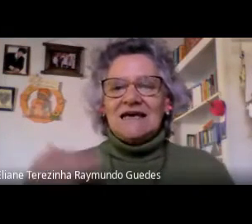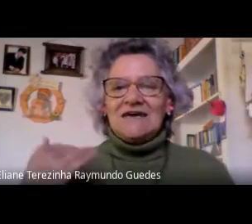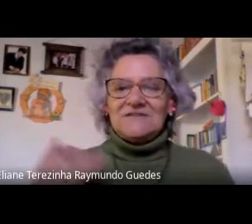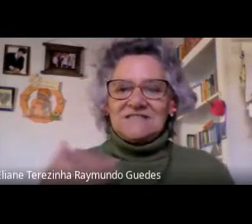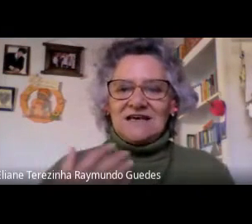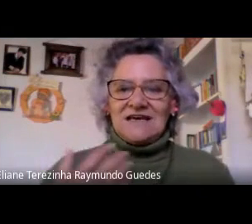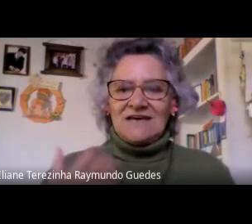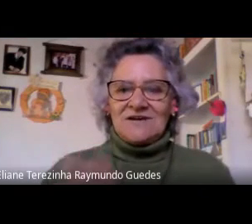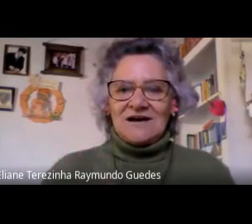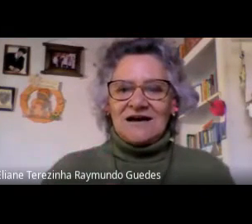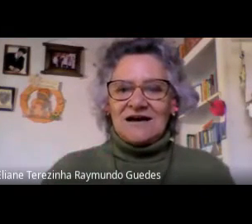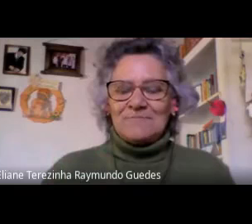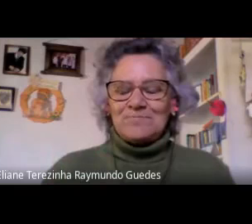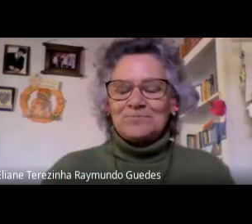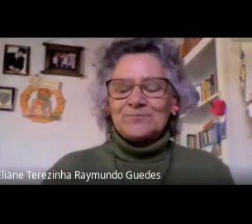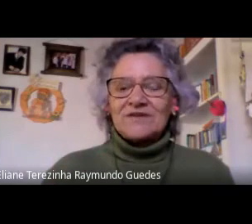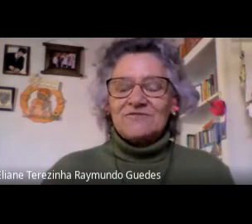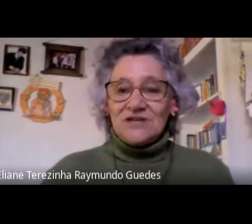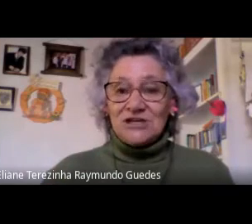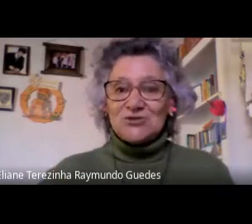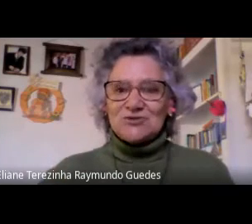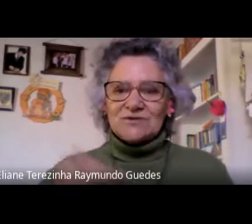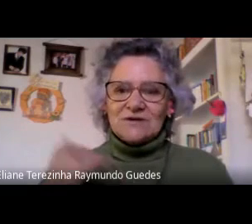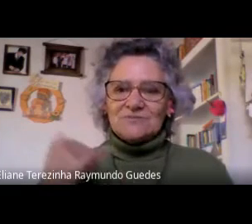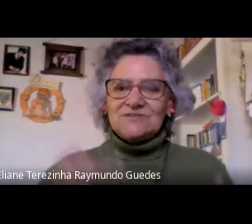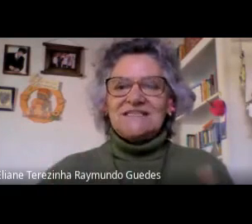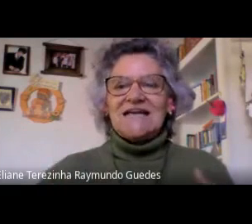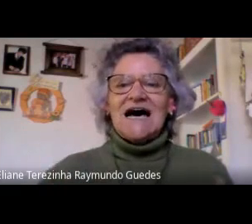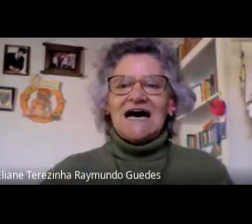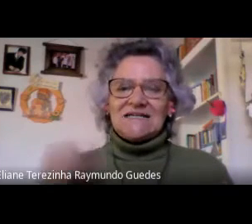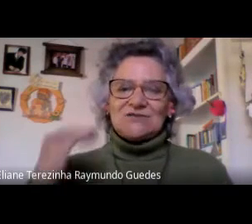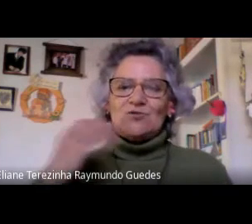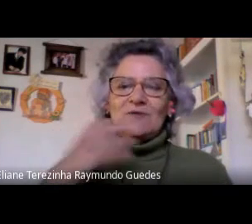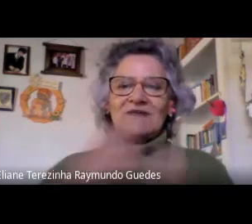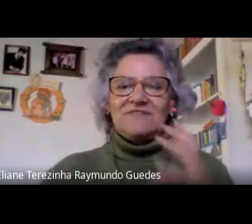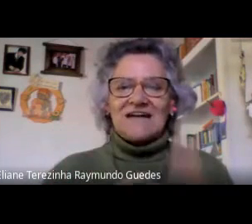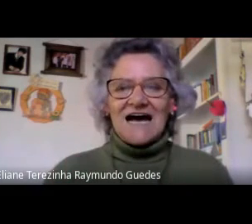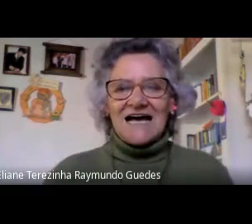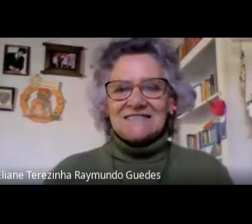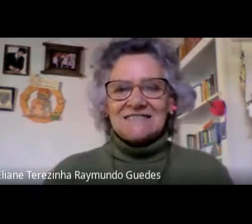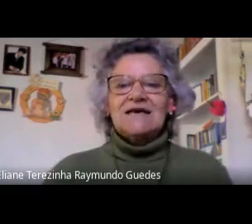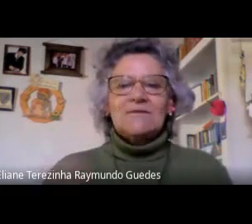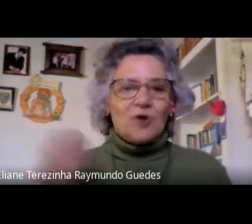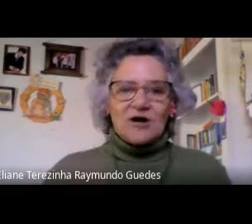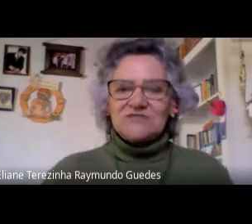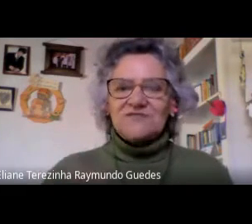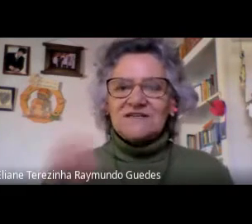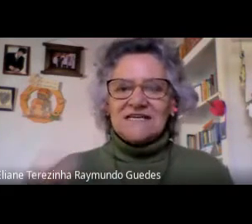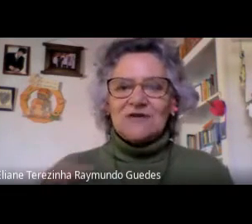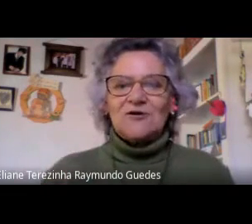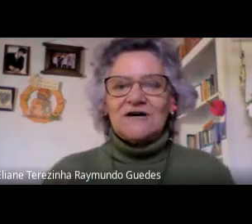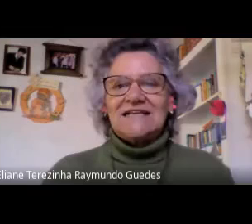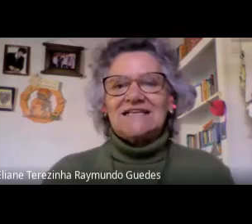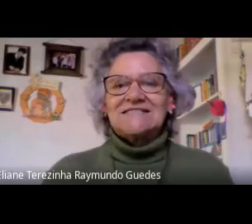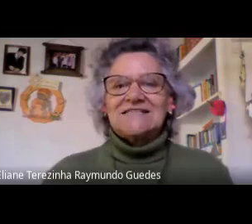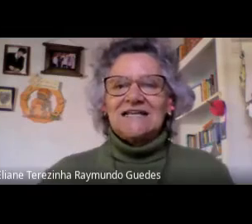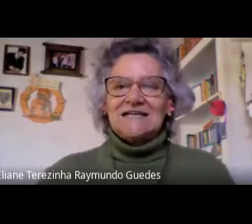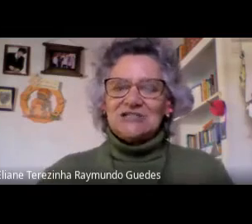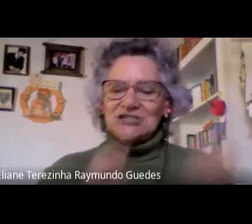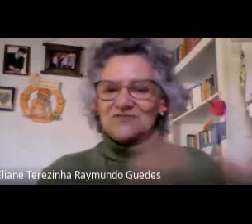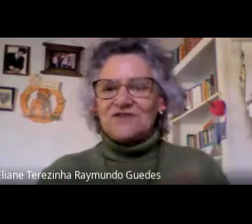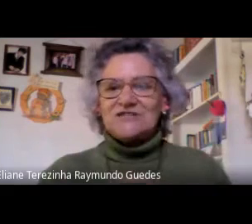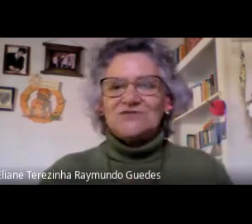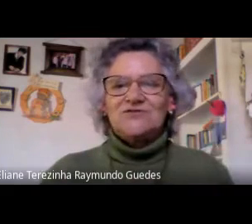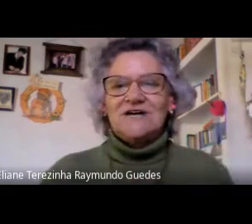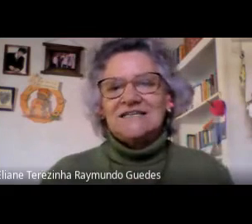quiserem fazer vídeos com sinais ou com uma frase, pode fazer, colocar ali na sala